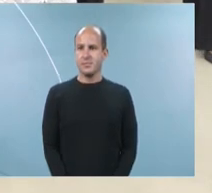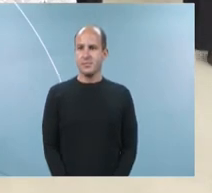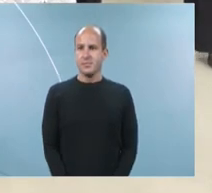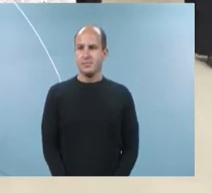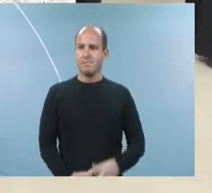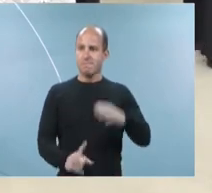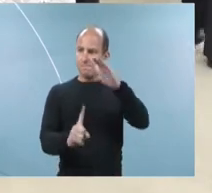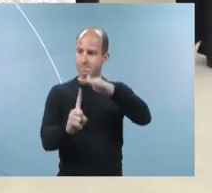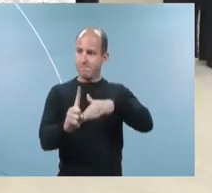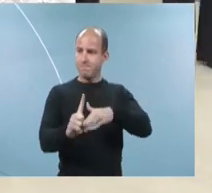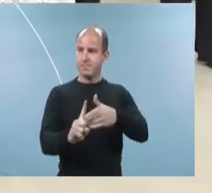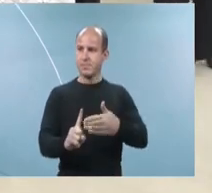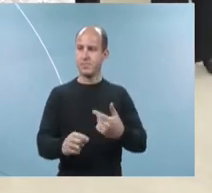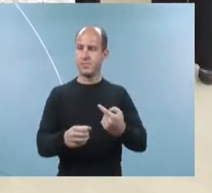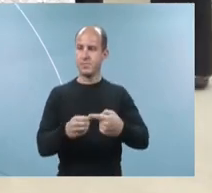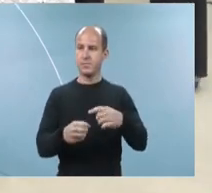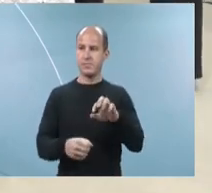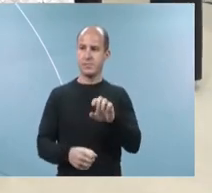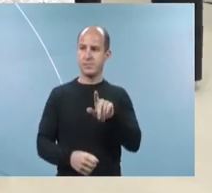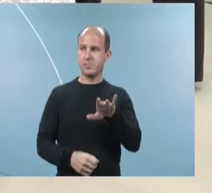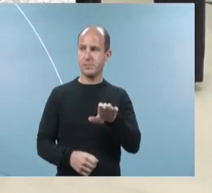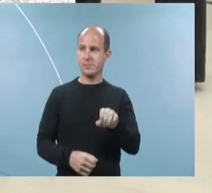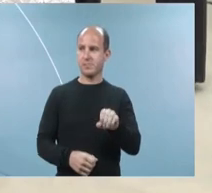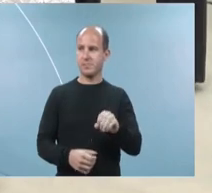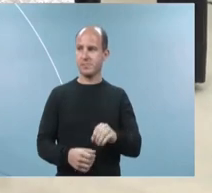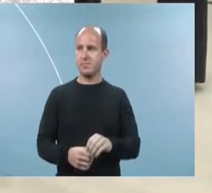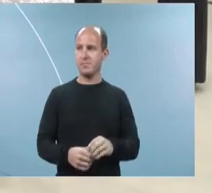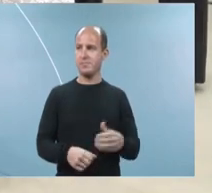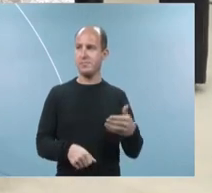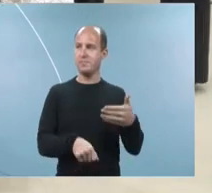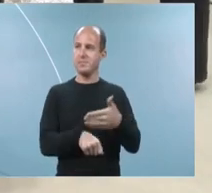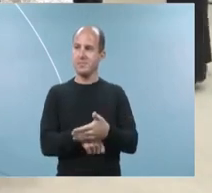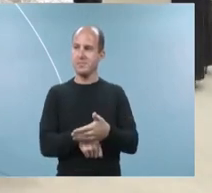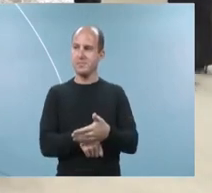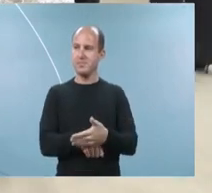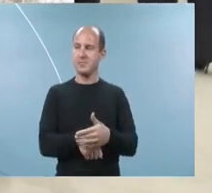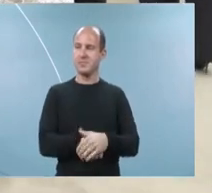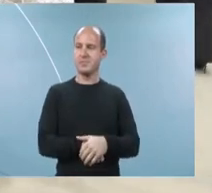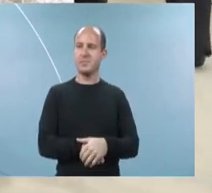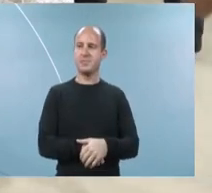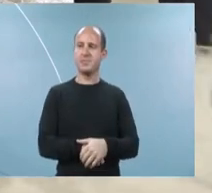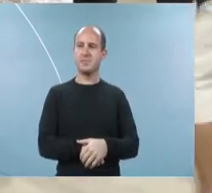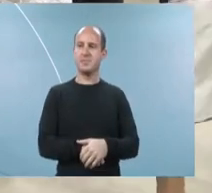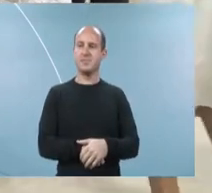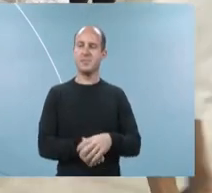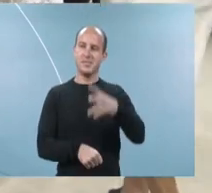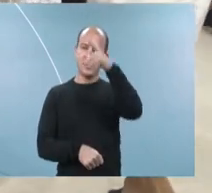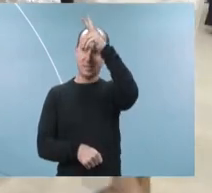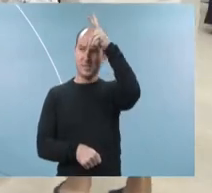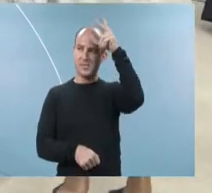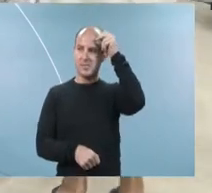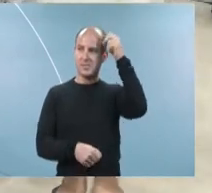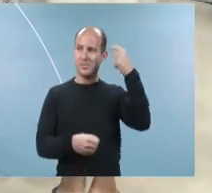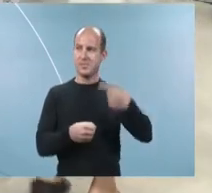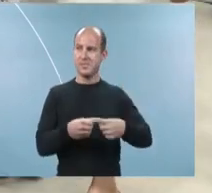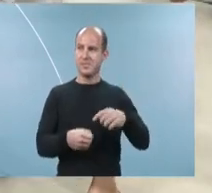Sendo a homenageada de Goianinha, não poderia deixar de participar da entrega à prefeita de Goianinha, Nira, a